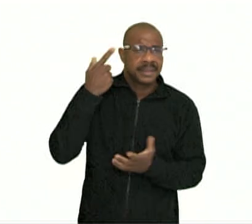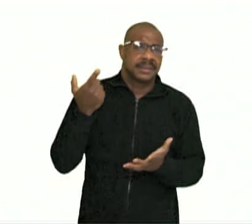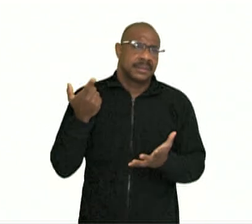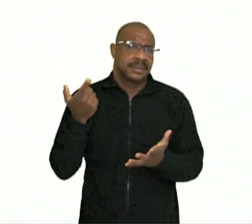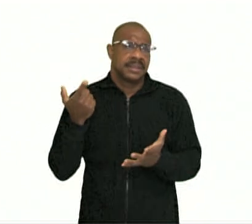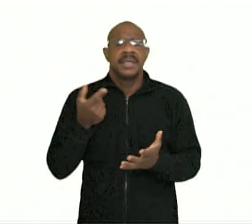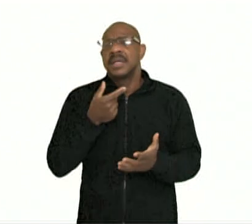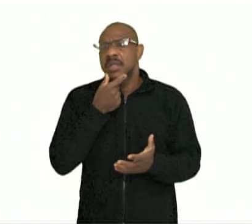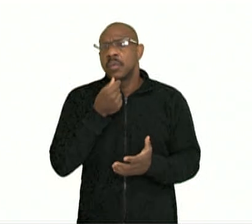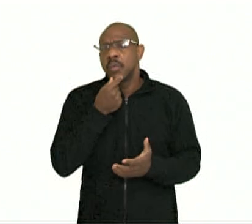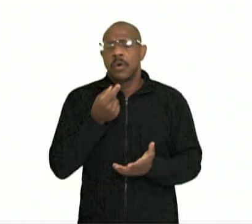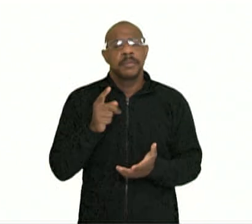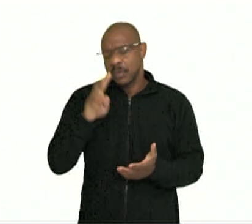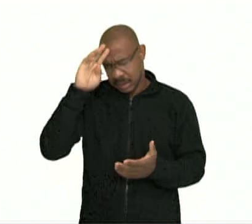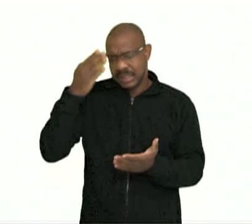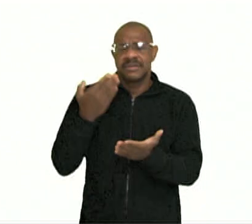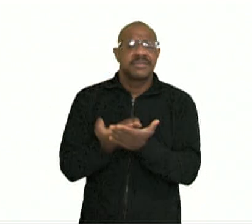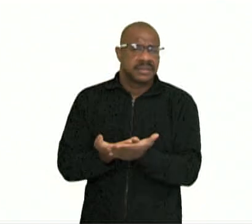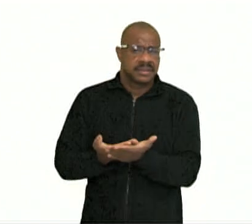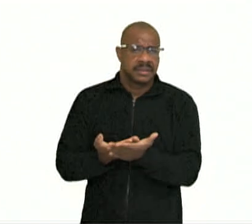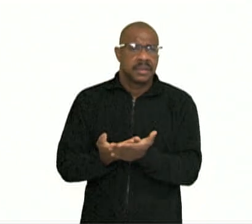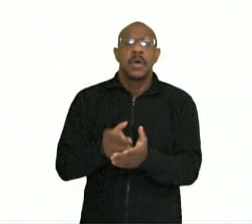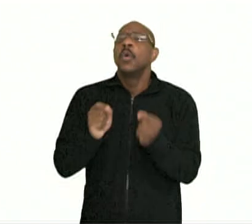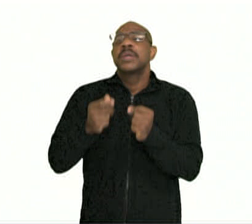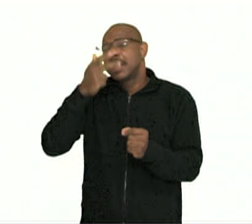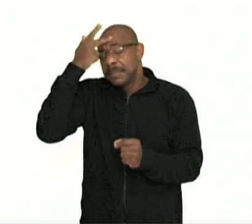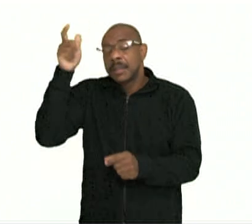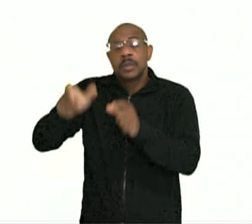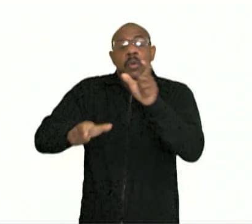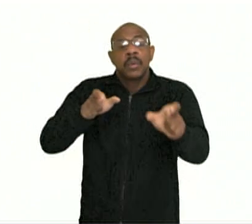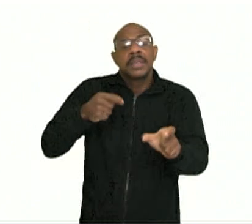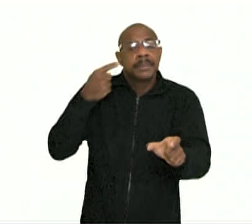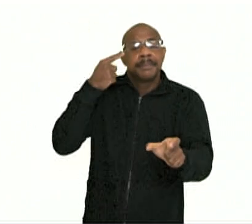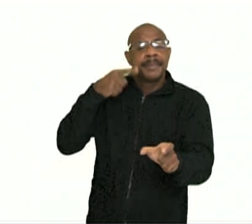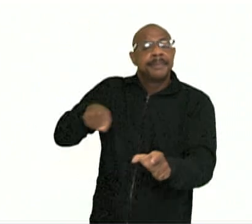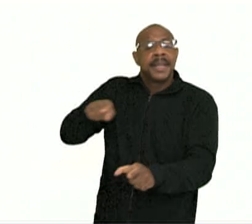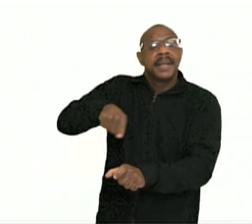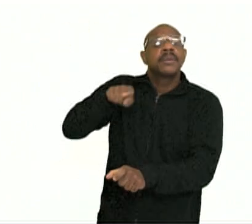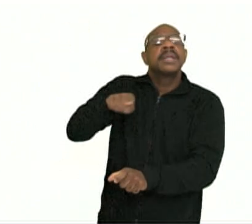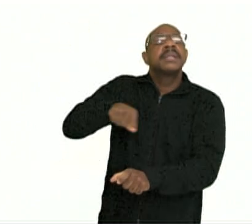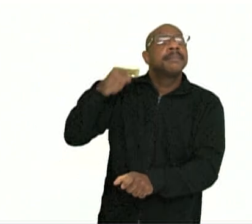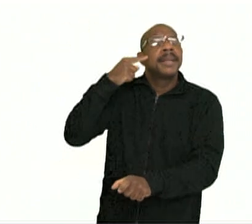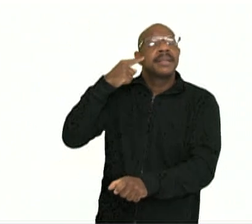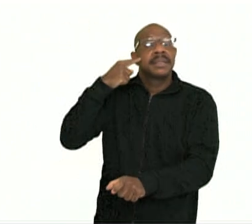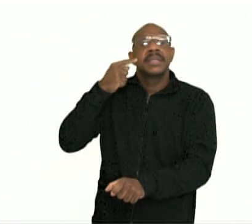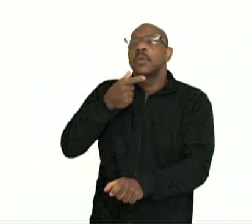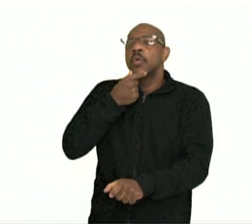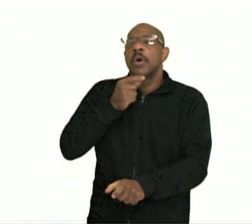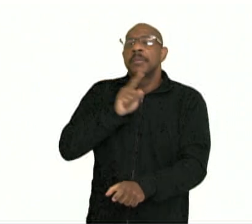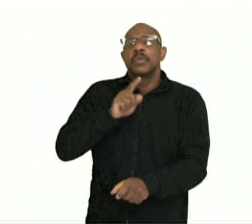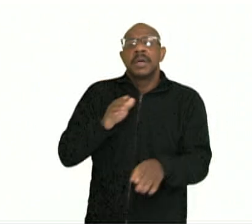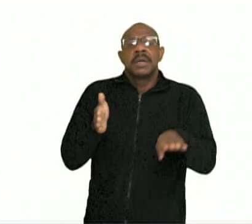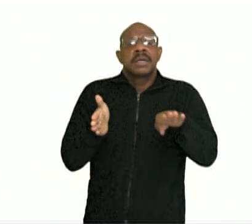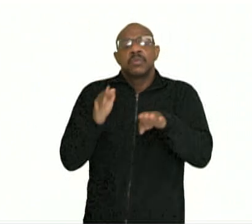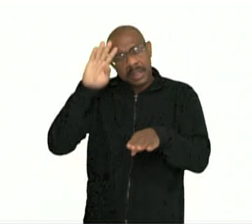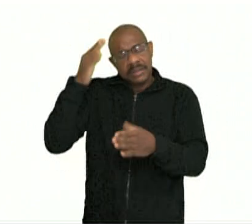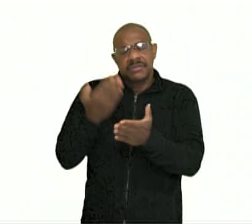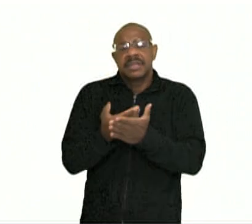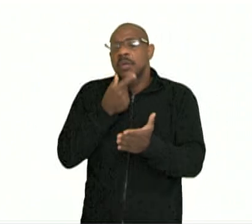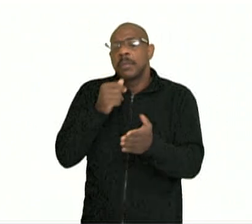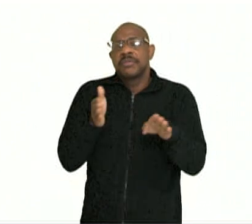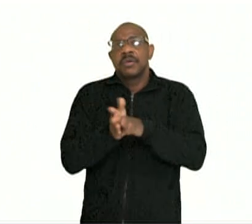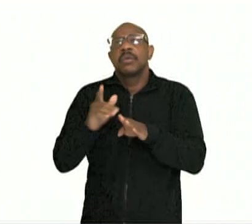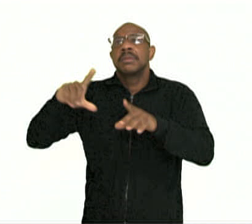Lua? Então, na BBC News Brasil, né, tá disponível aqui, ó, o Edson Veiga